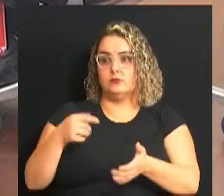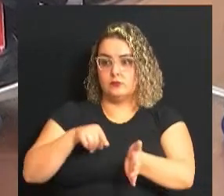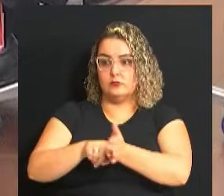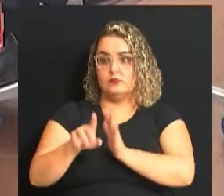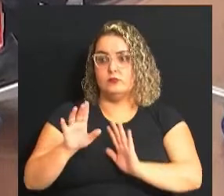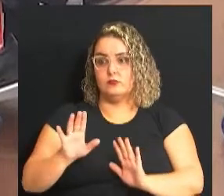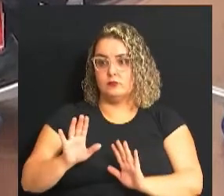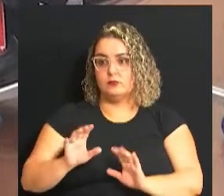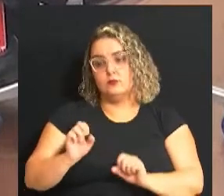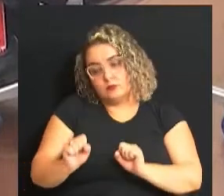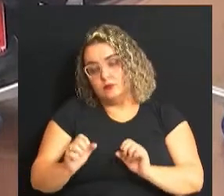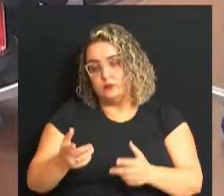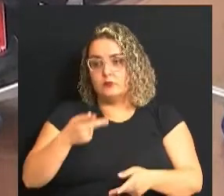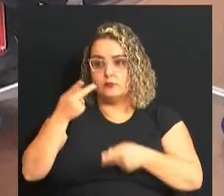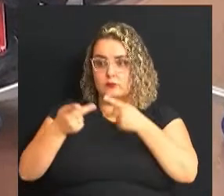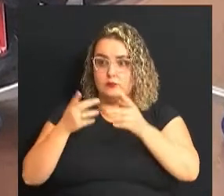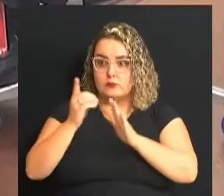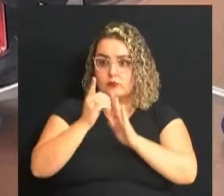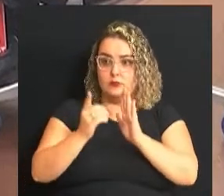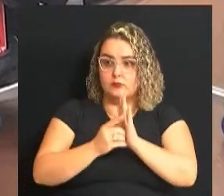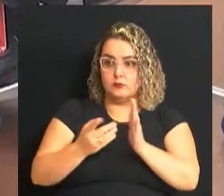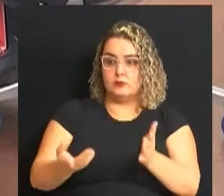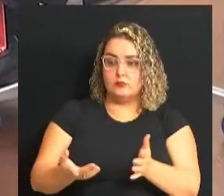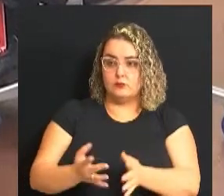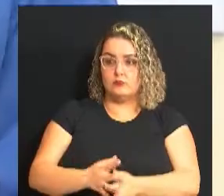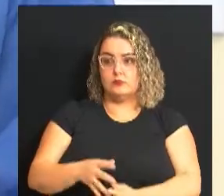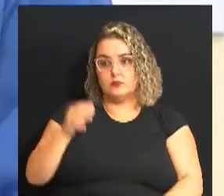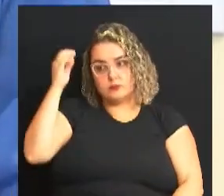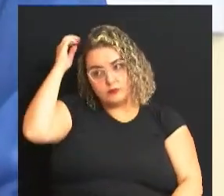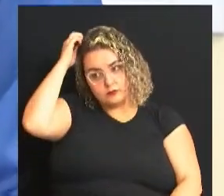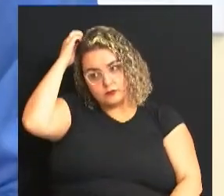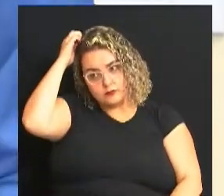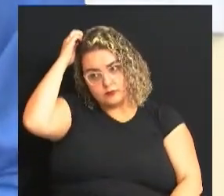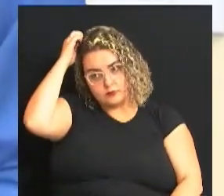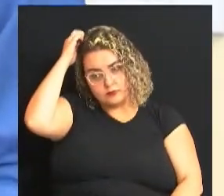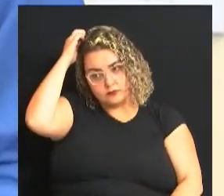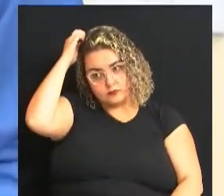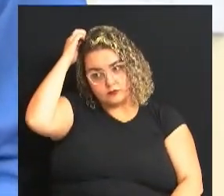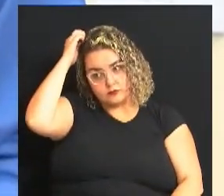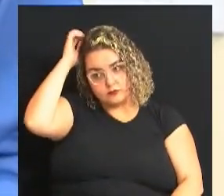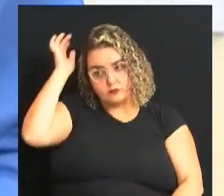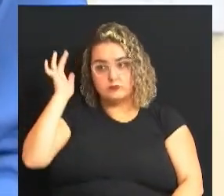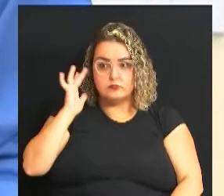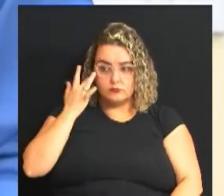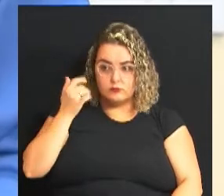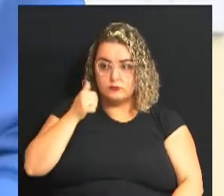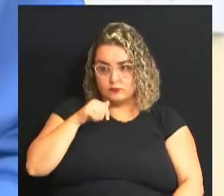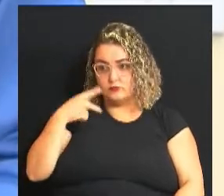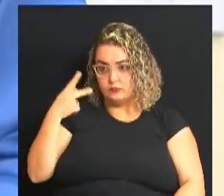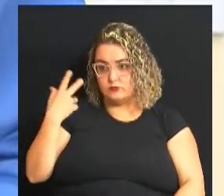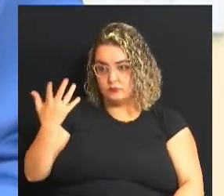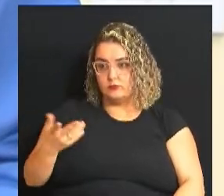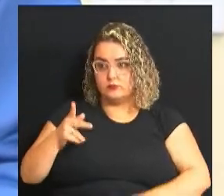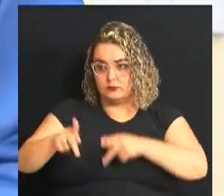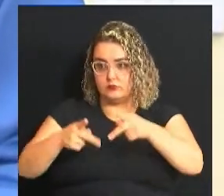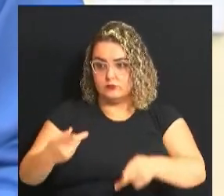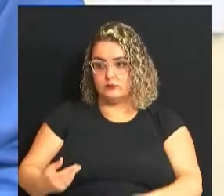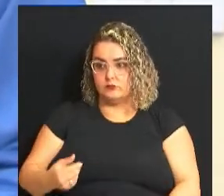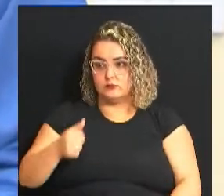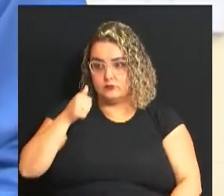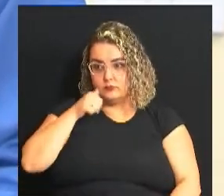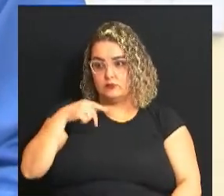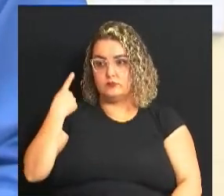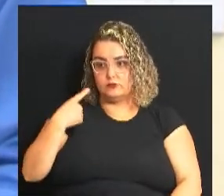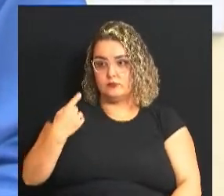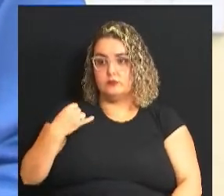falar um pouco do decreto? Mas eu acho, viu, vereadora, e público e advogada aqui presente, se